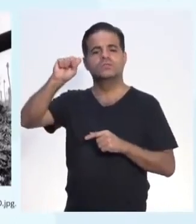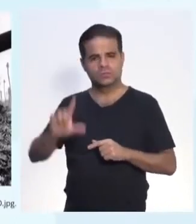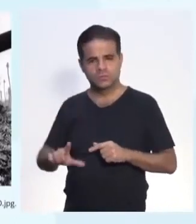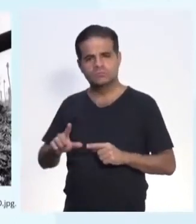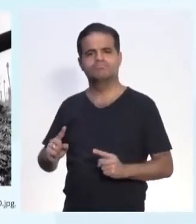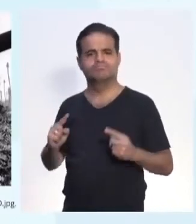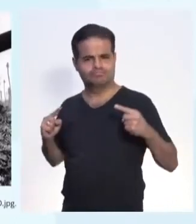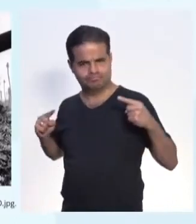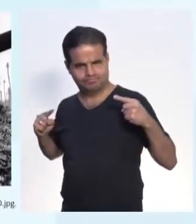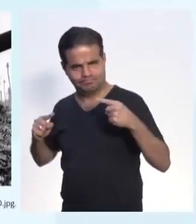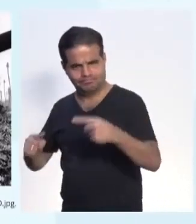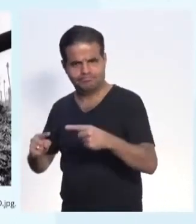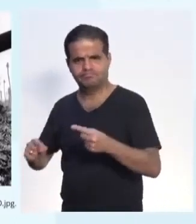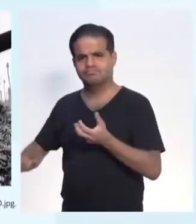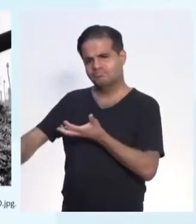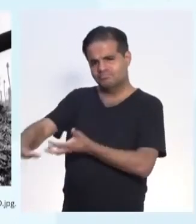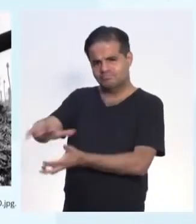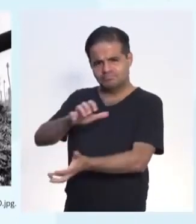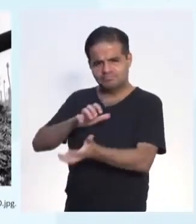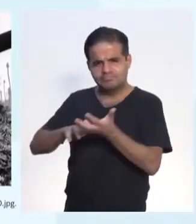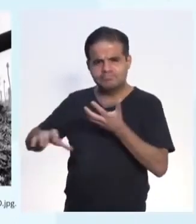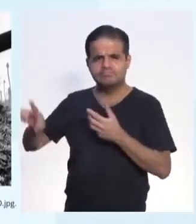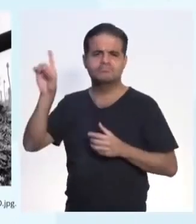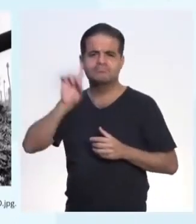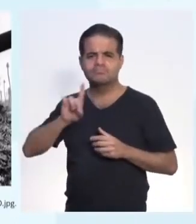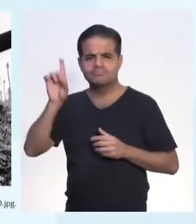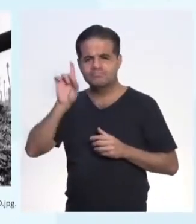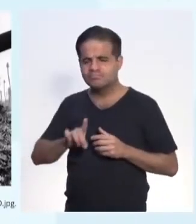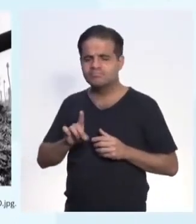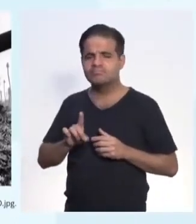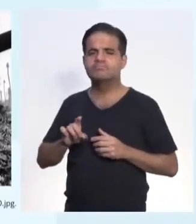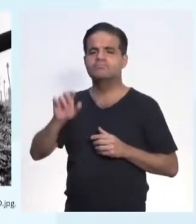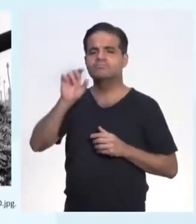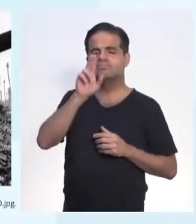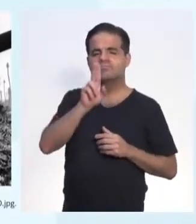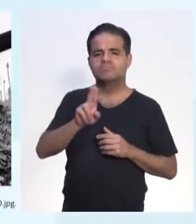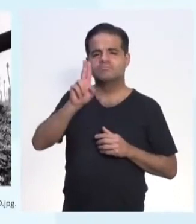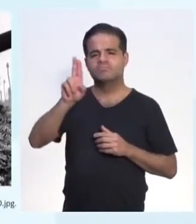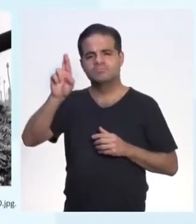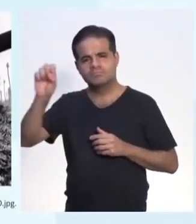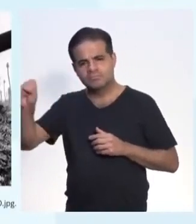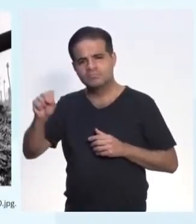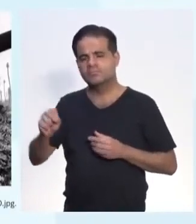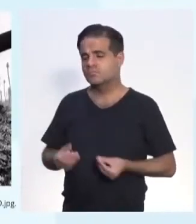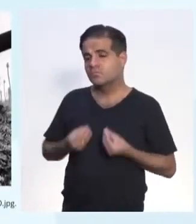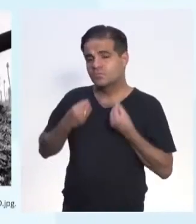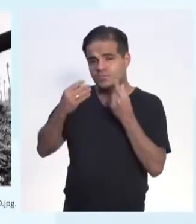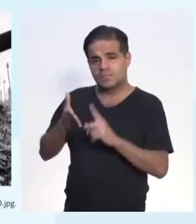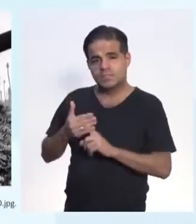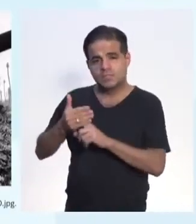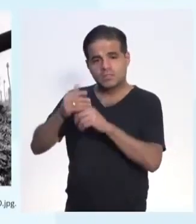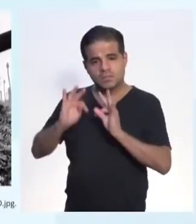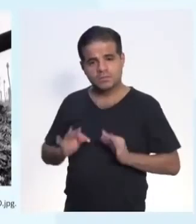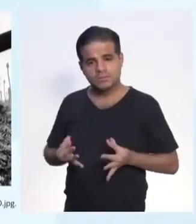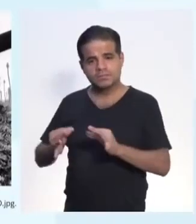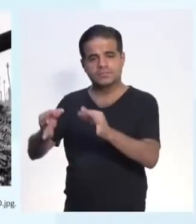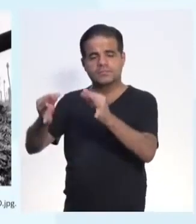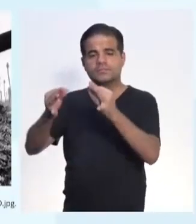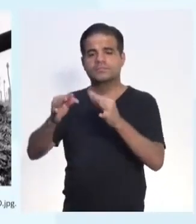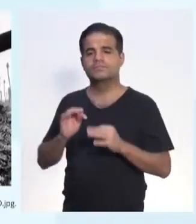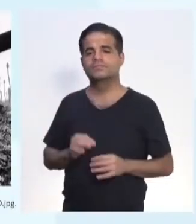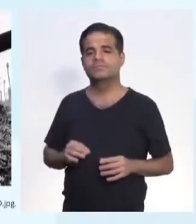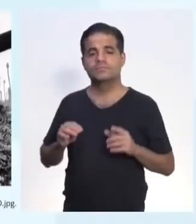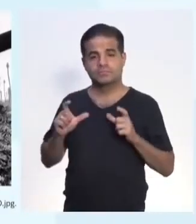em conflito, tendo os Estados Unidos e a União Soviética como fornecedores de tecnologia bélica para ambos